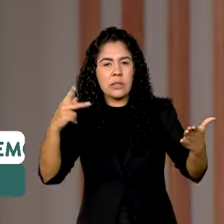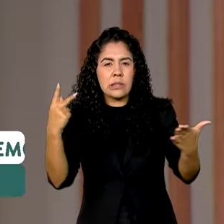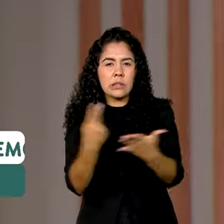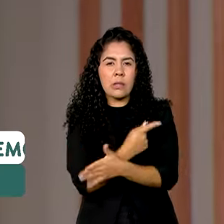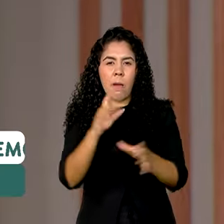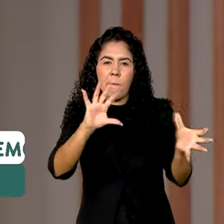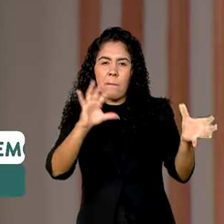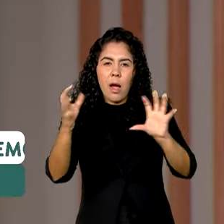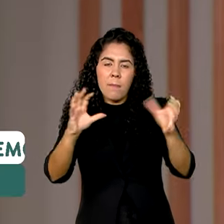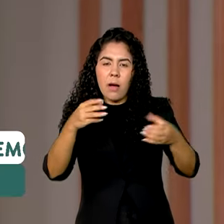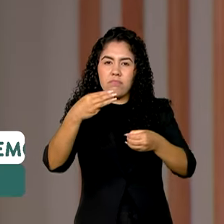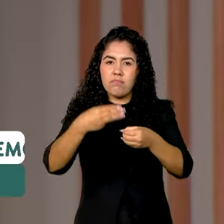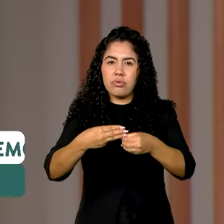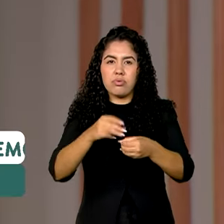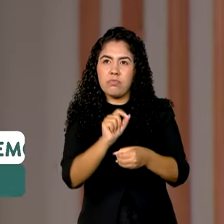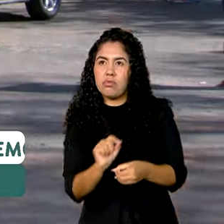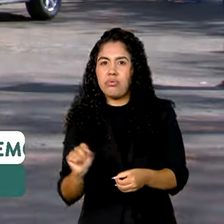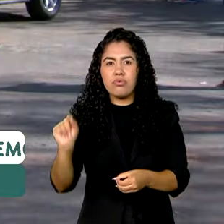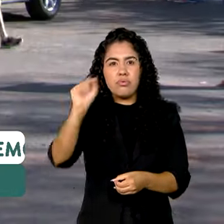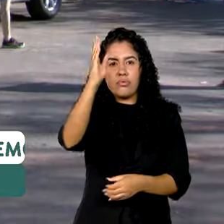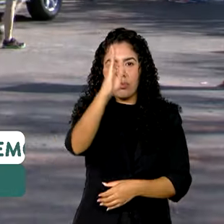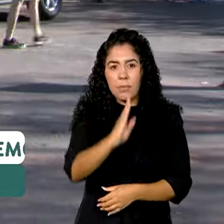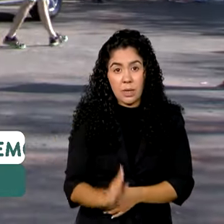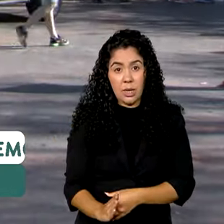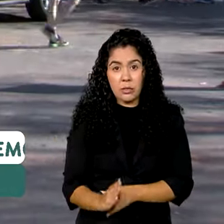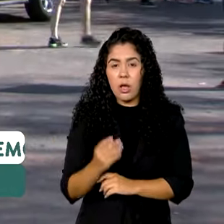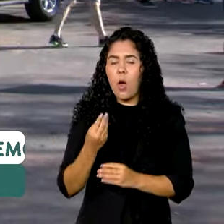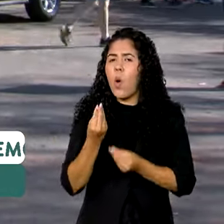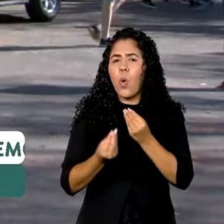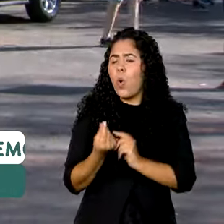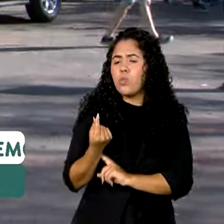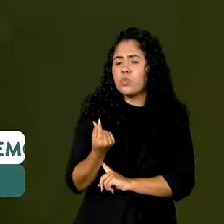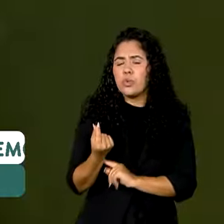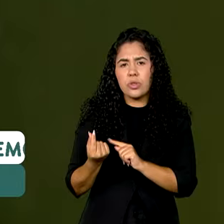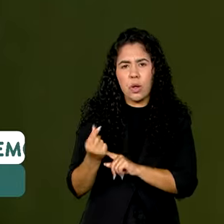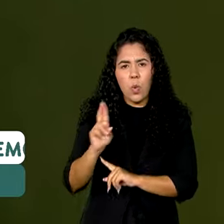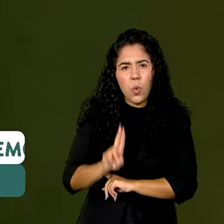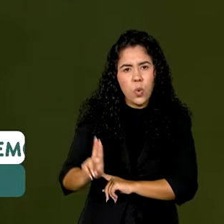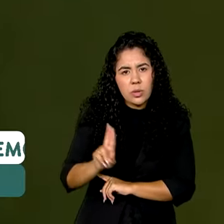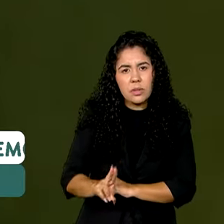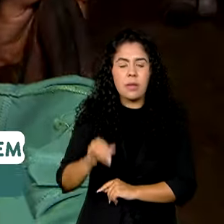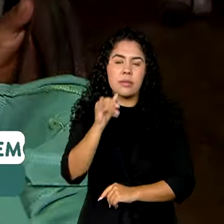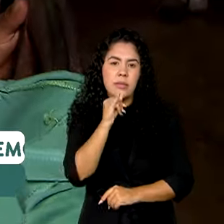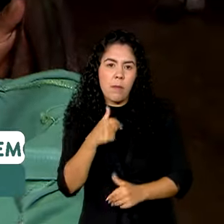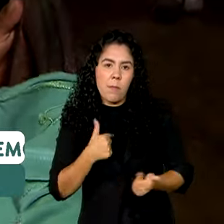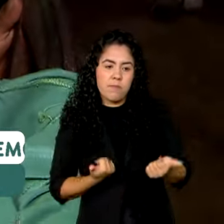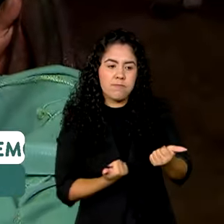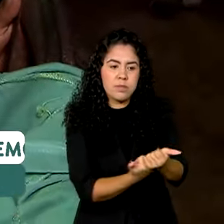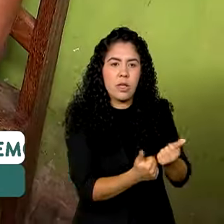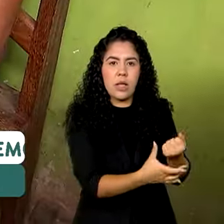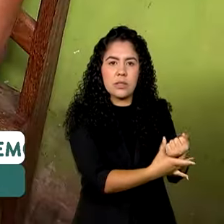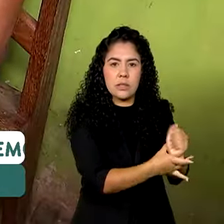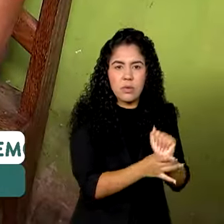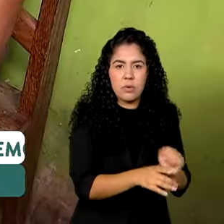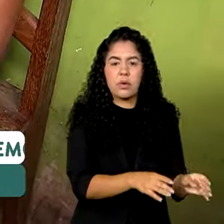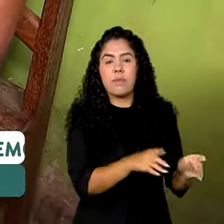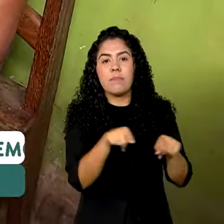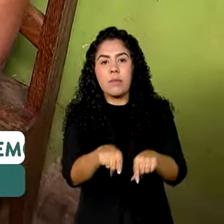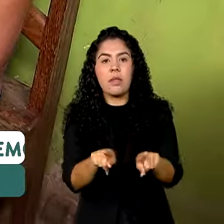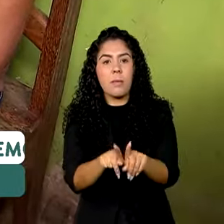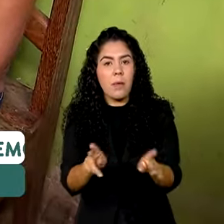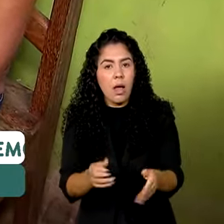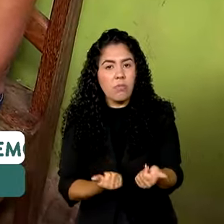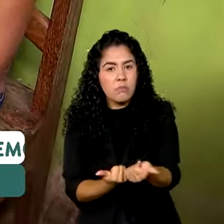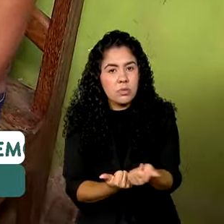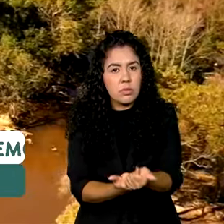em diversos municípios brasileiros os recursos serão visados em ações como reforço na segurança pública melhoria da assistência